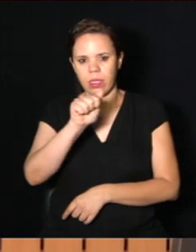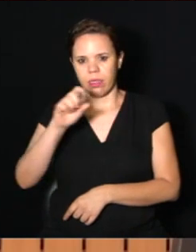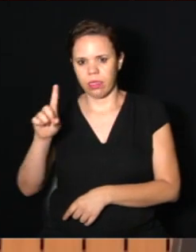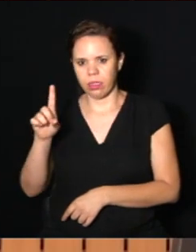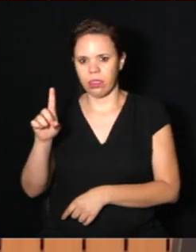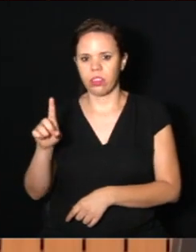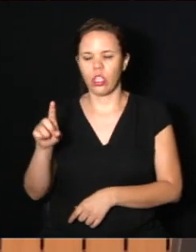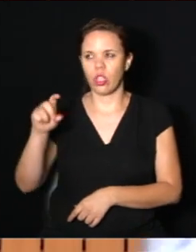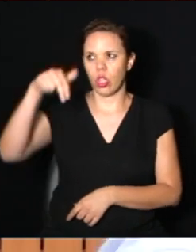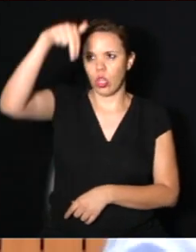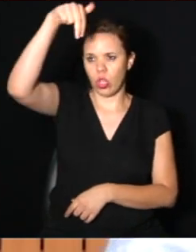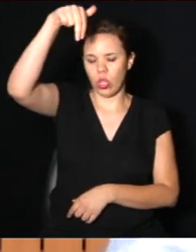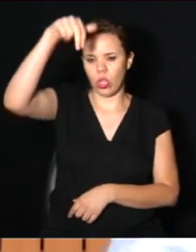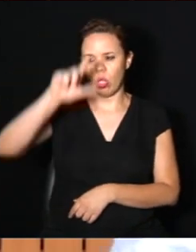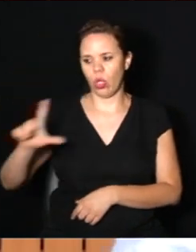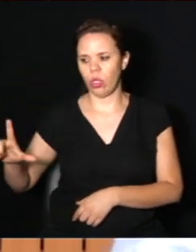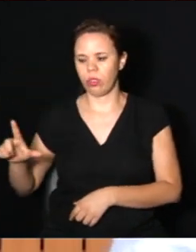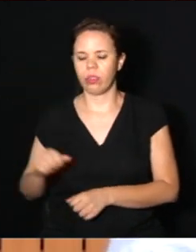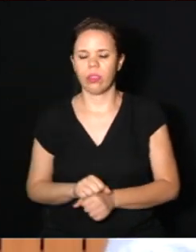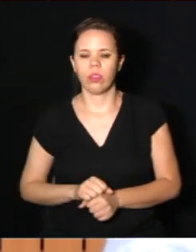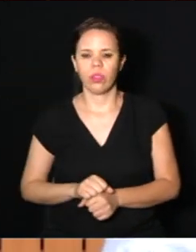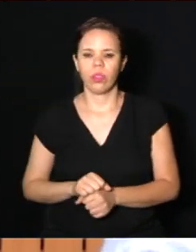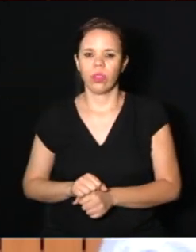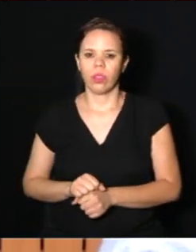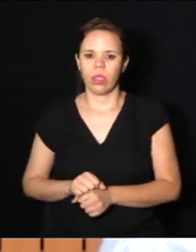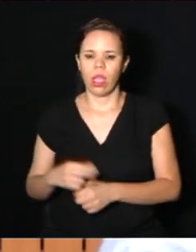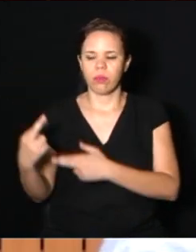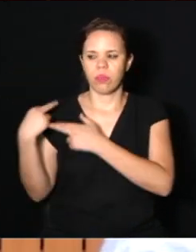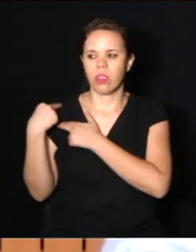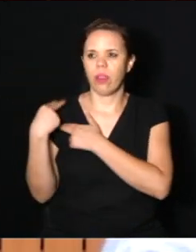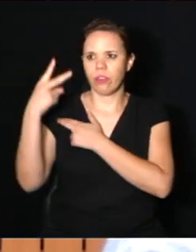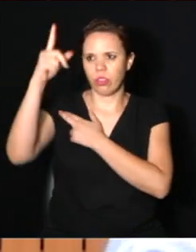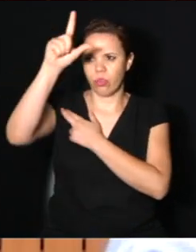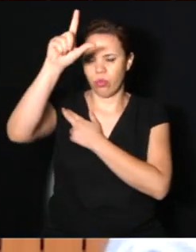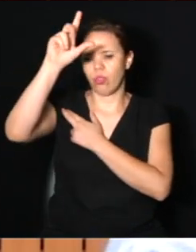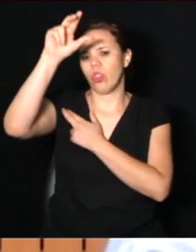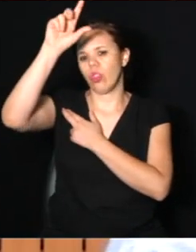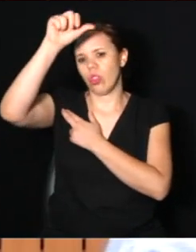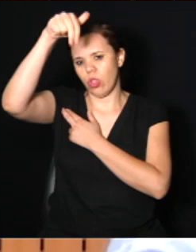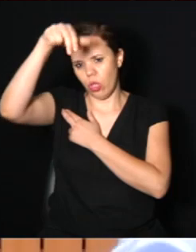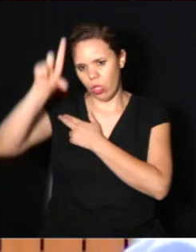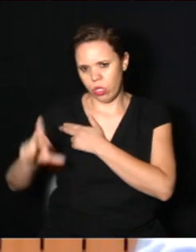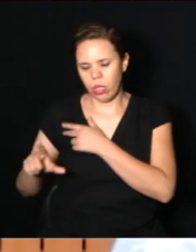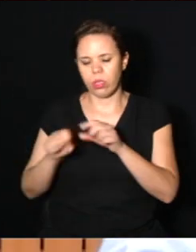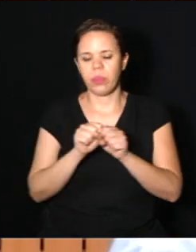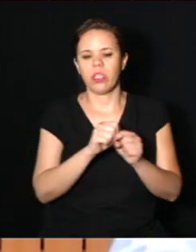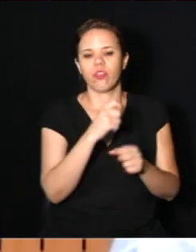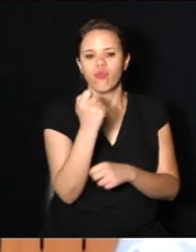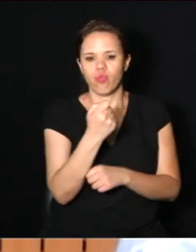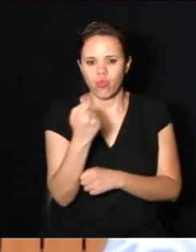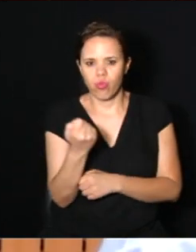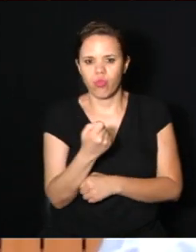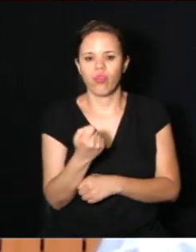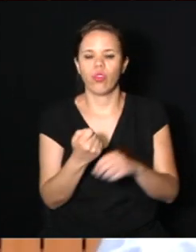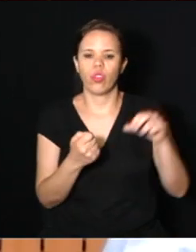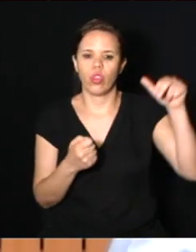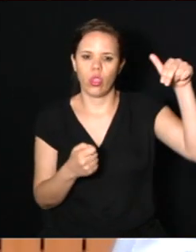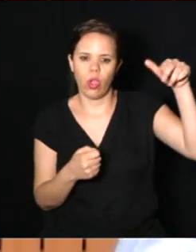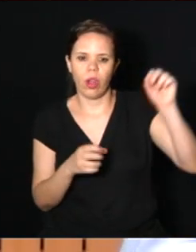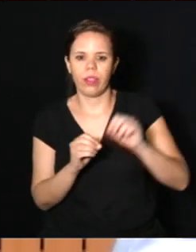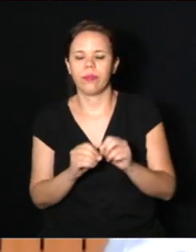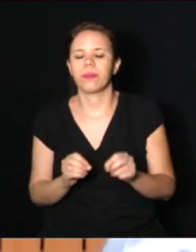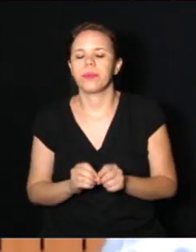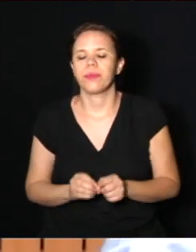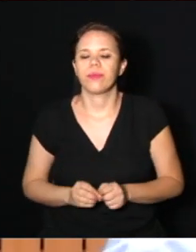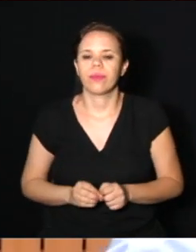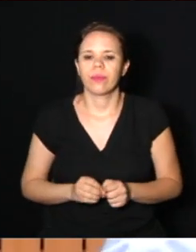Norte e Leste, que cuida, evidentemente, dessas 2 regiões, o SAD Sul, o SAD Sudoeste e o SAD Noroeste. O SAD